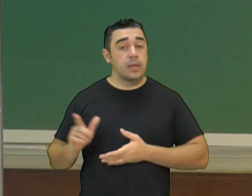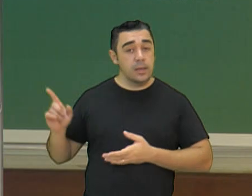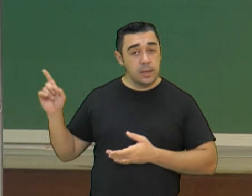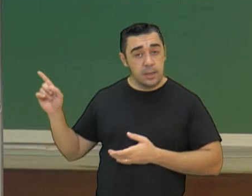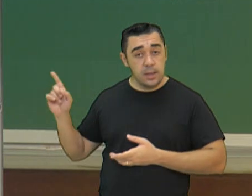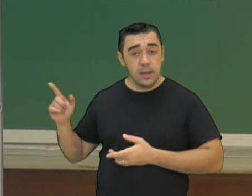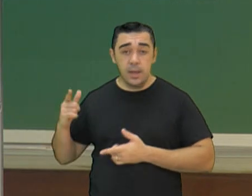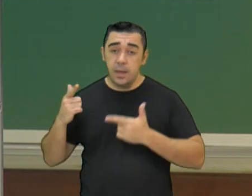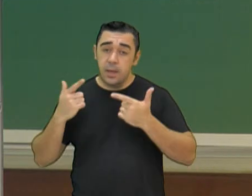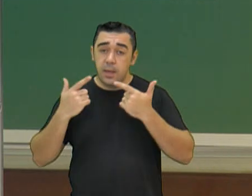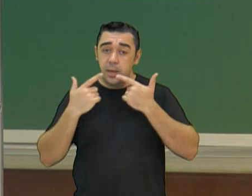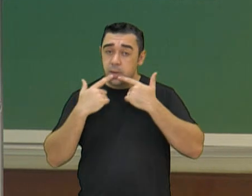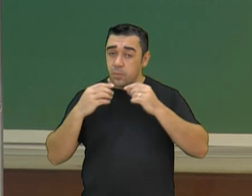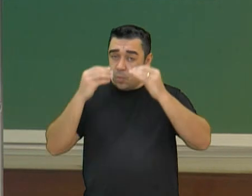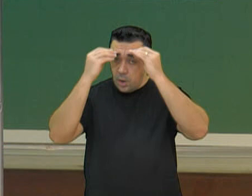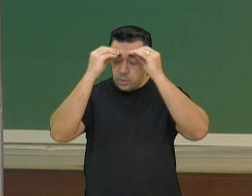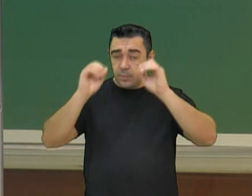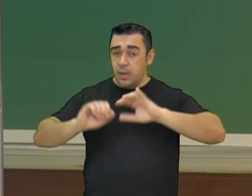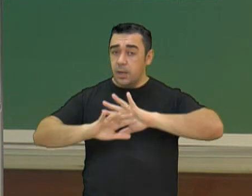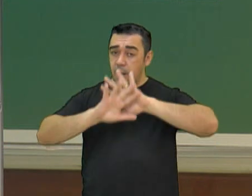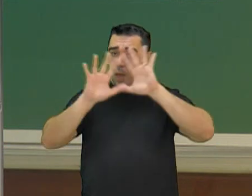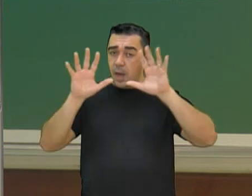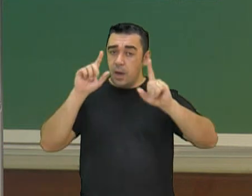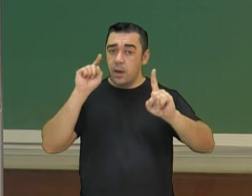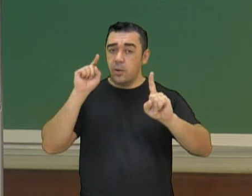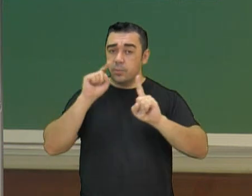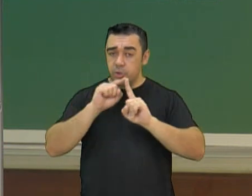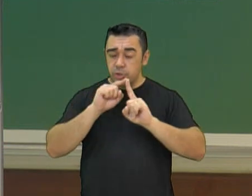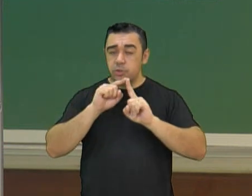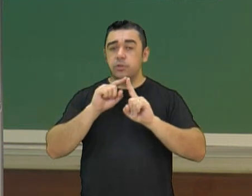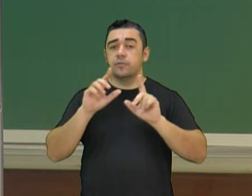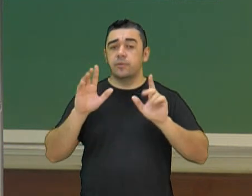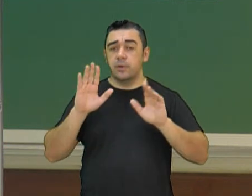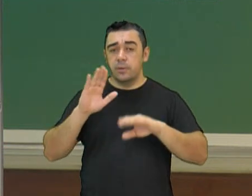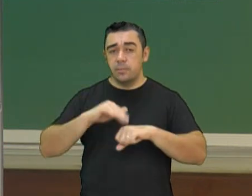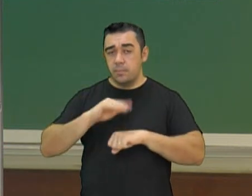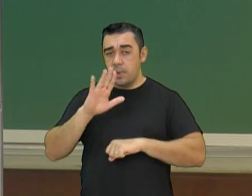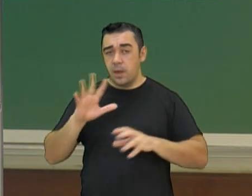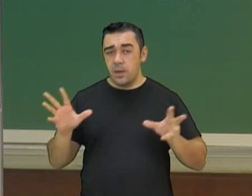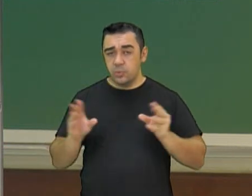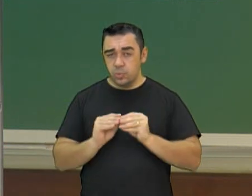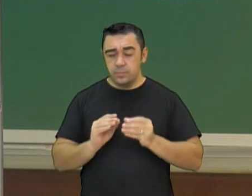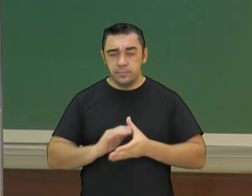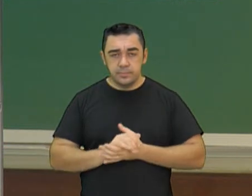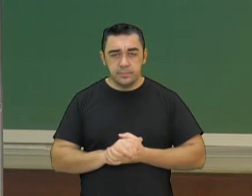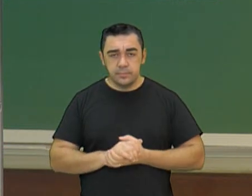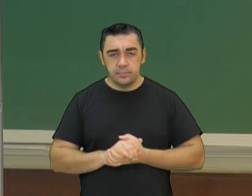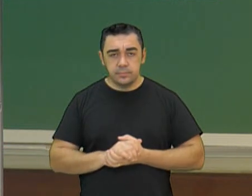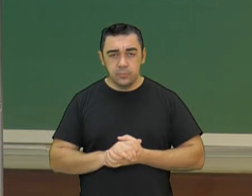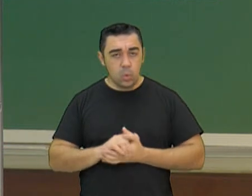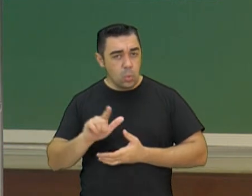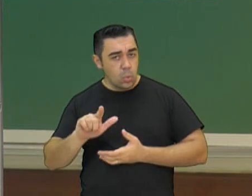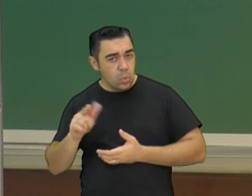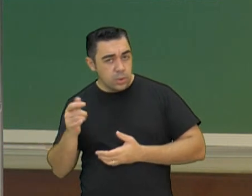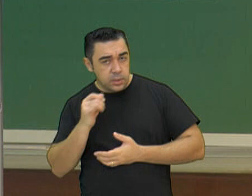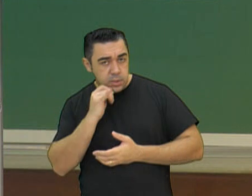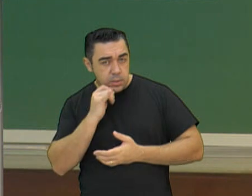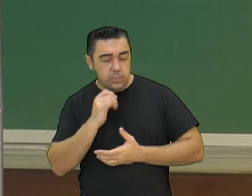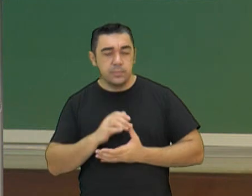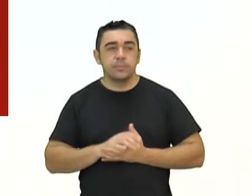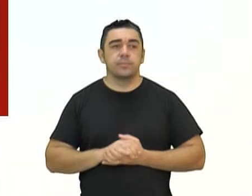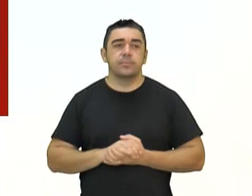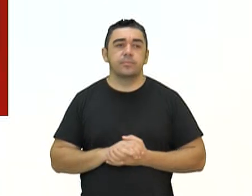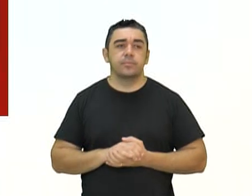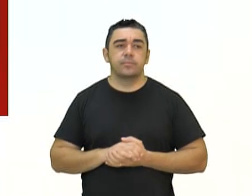uma linguagem mais clara, mais objetiva, né? Mais sintetizada da obra. Mais exemplos aqui de sinopse, olhem